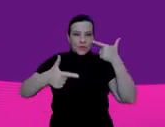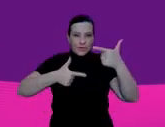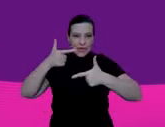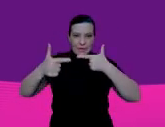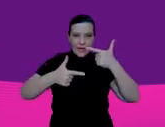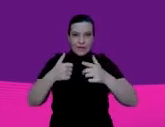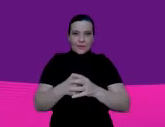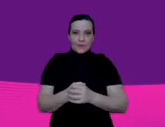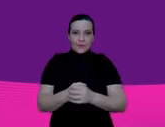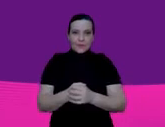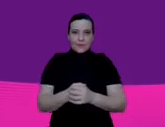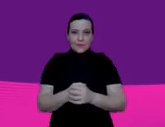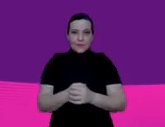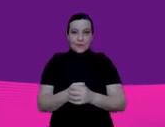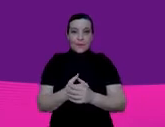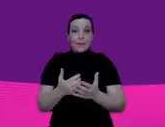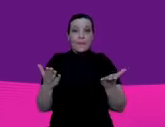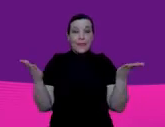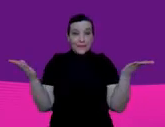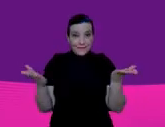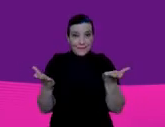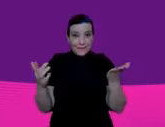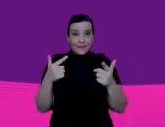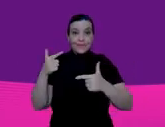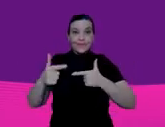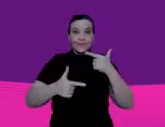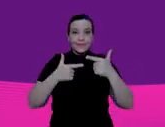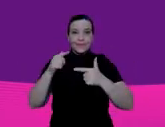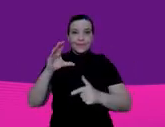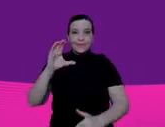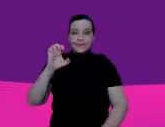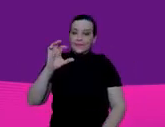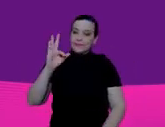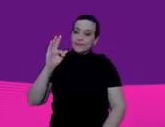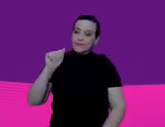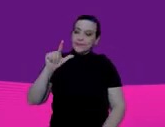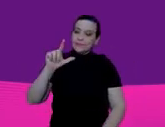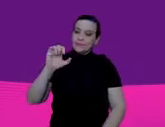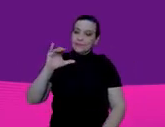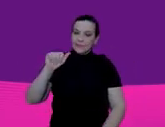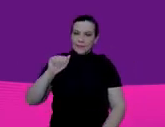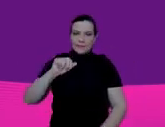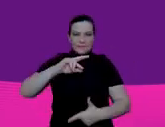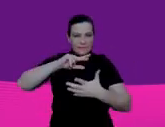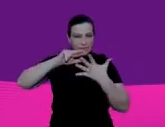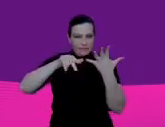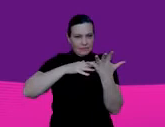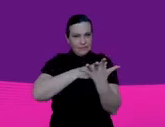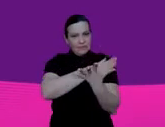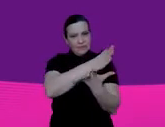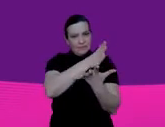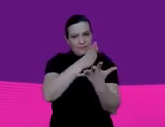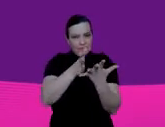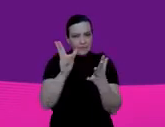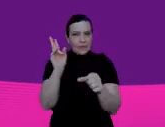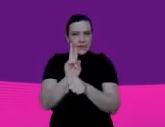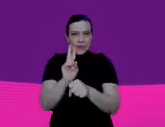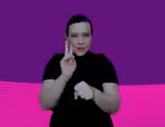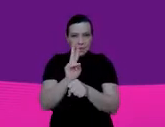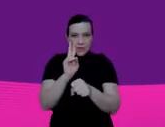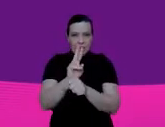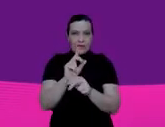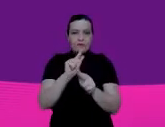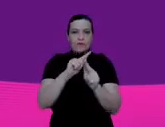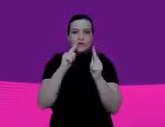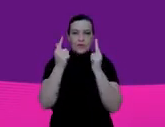eu atualmente trabalho com cefaleia em diversas linhas, nessa linha de cuidado da UHG, dentro do Hospital